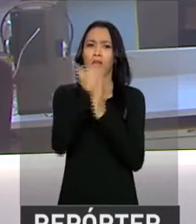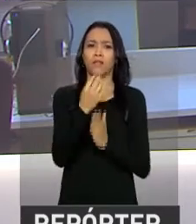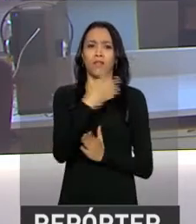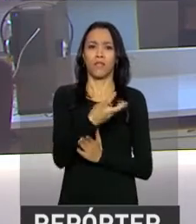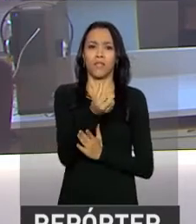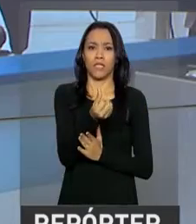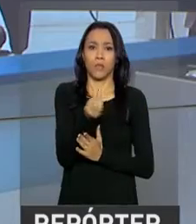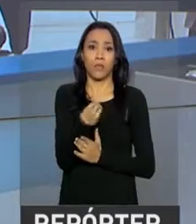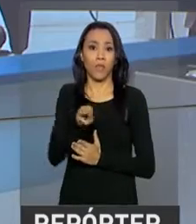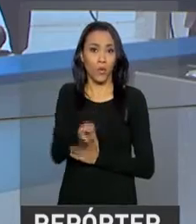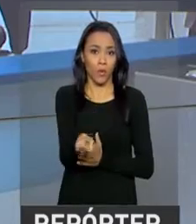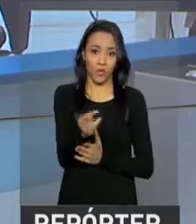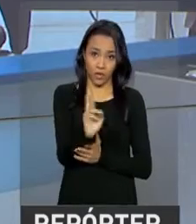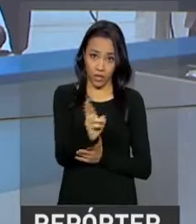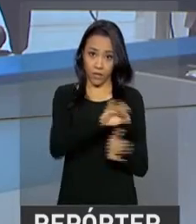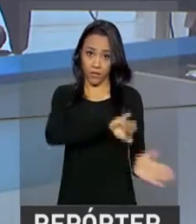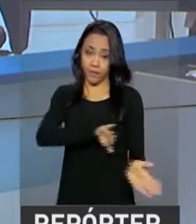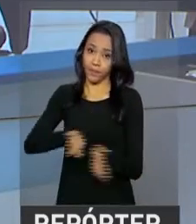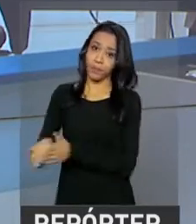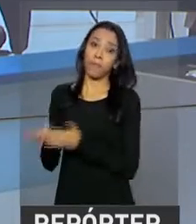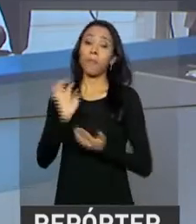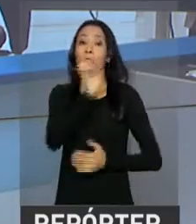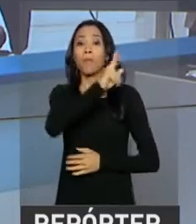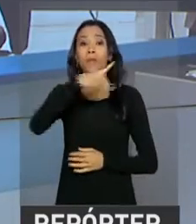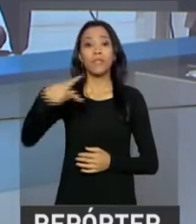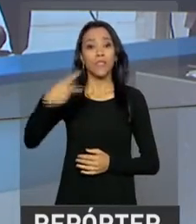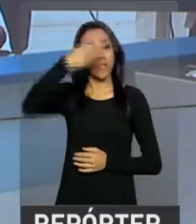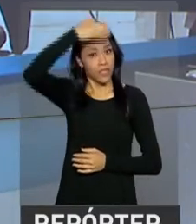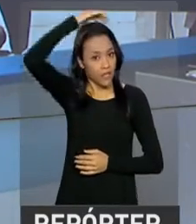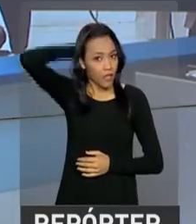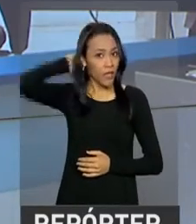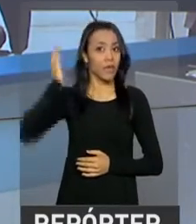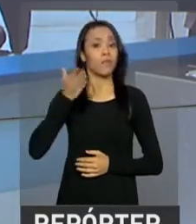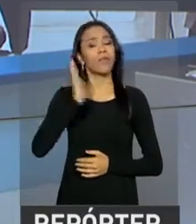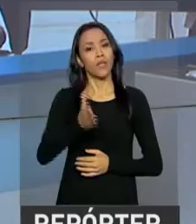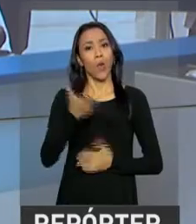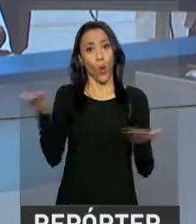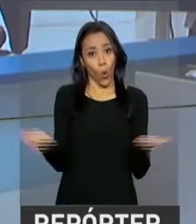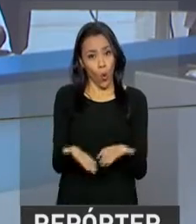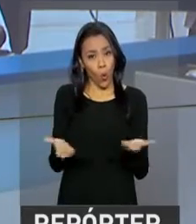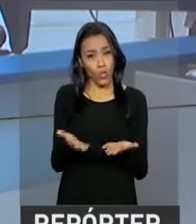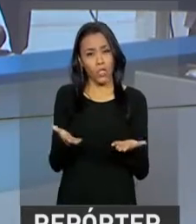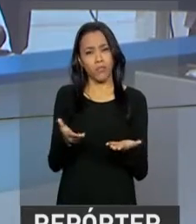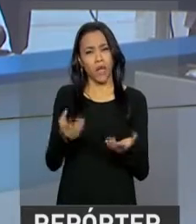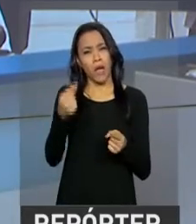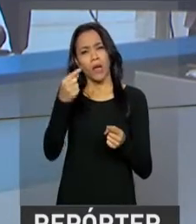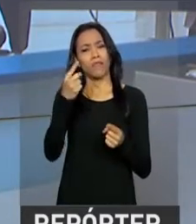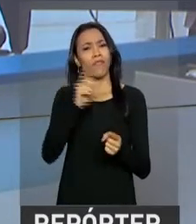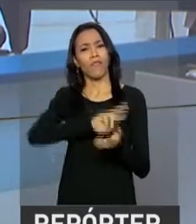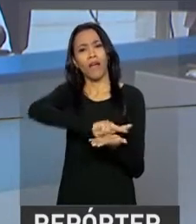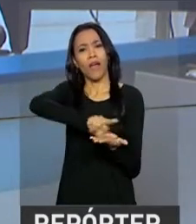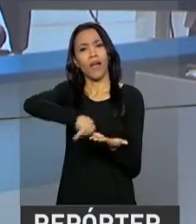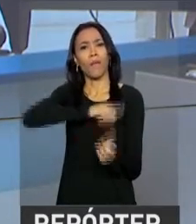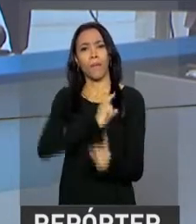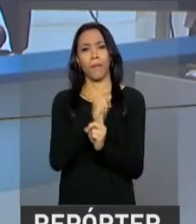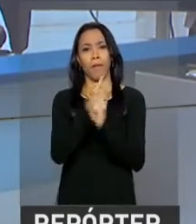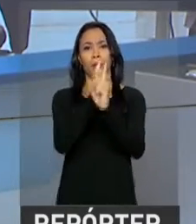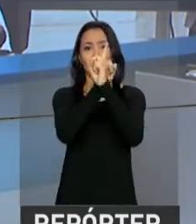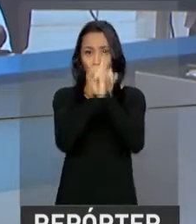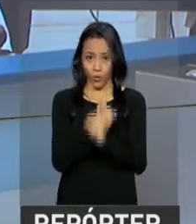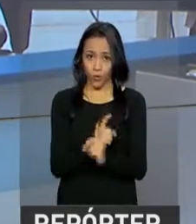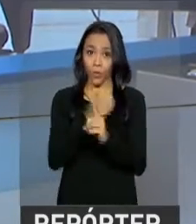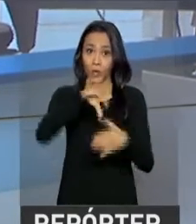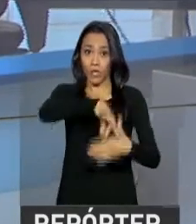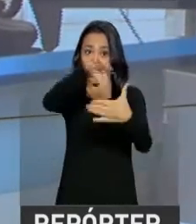de reais. O presidente em exercício, Michel Temer, dá sequência hoje a uma série de encontros com líderes do